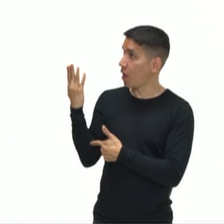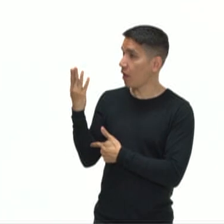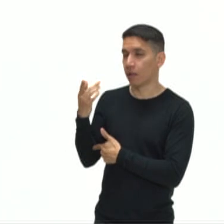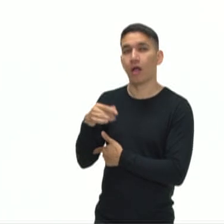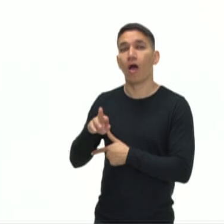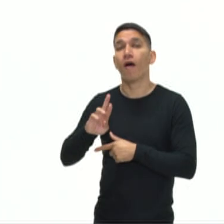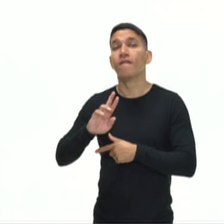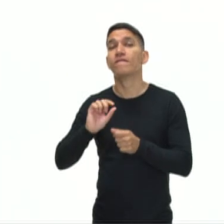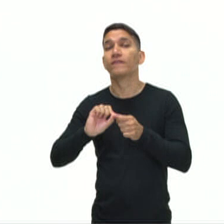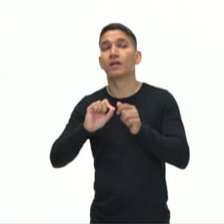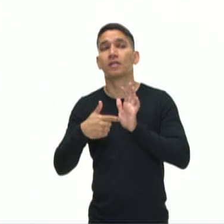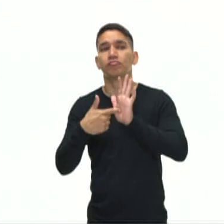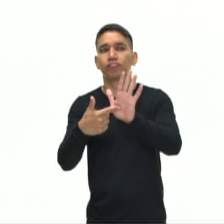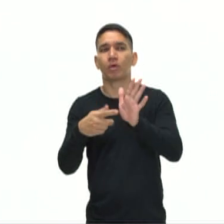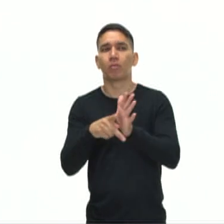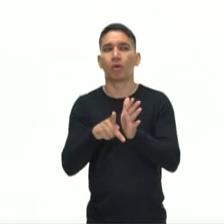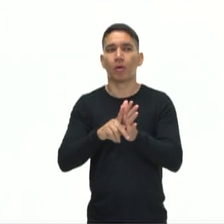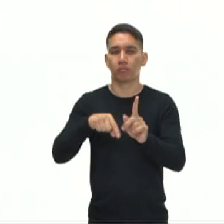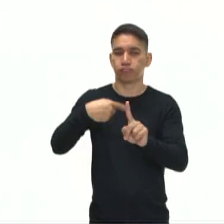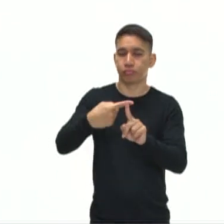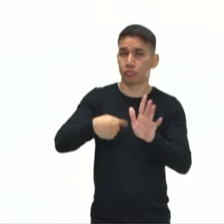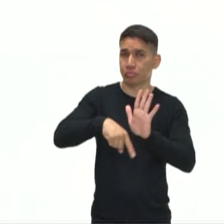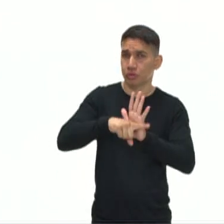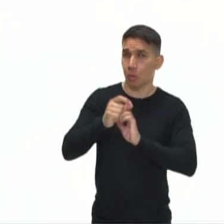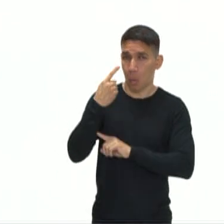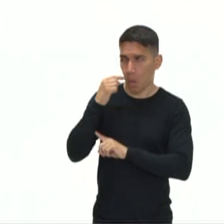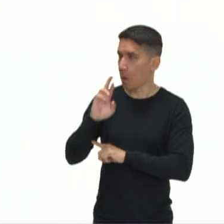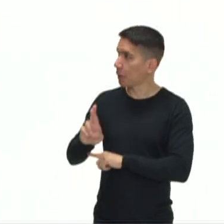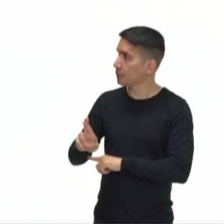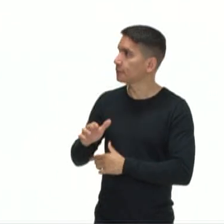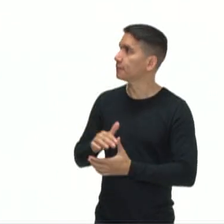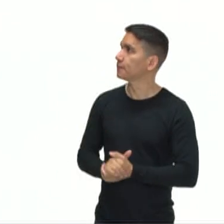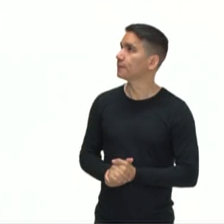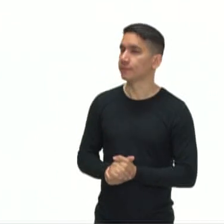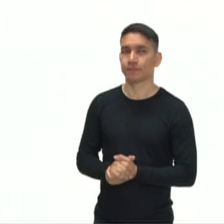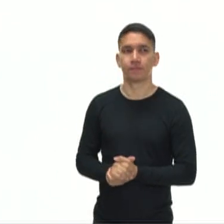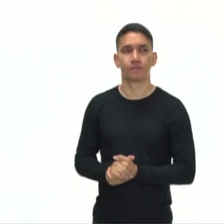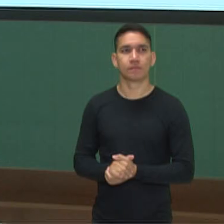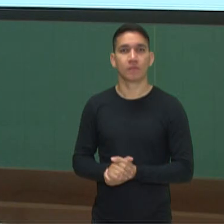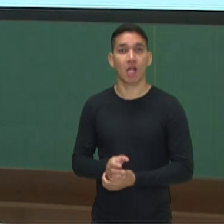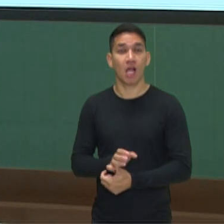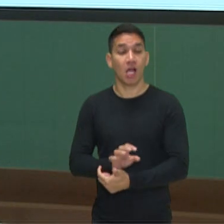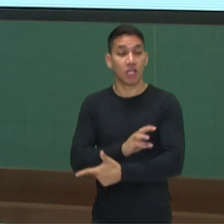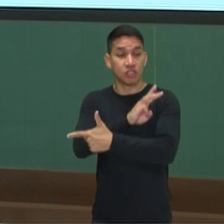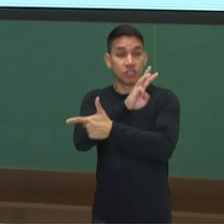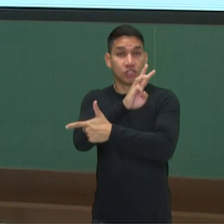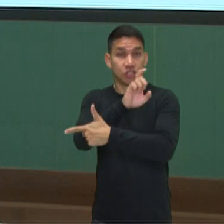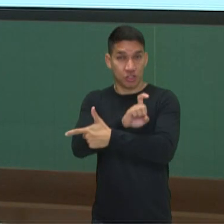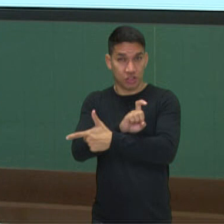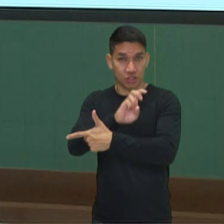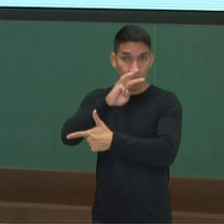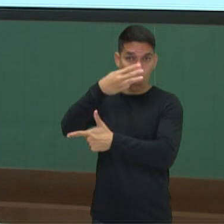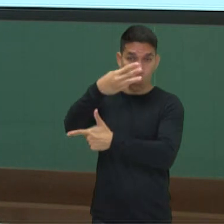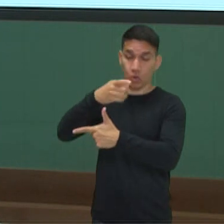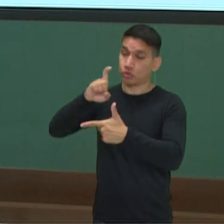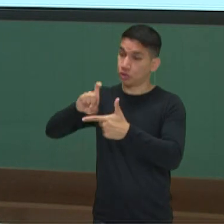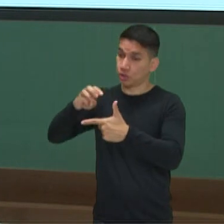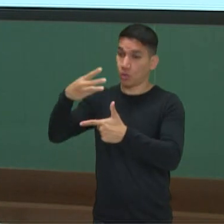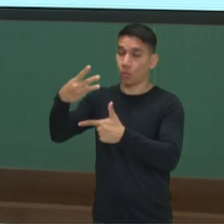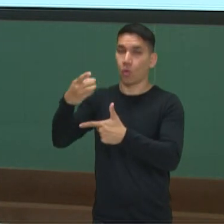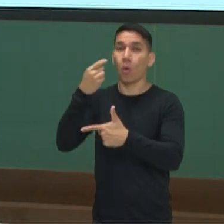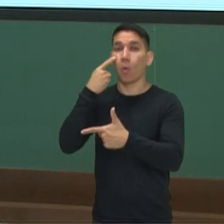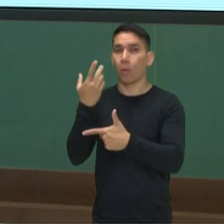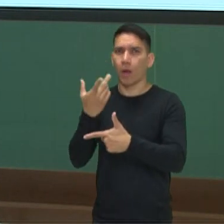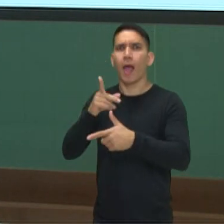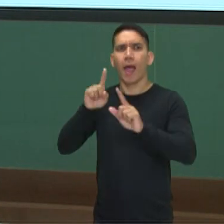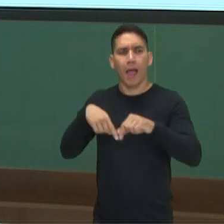tá bom? E x ao cubo dividido por x ao cubo. Tá legal? Essa estrutura de divisão, ela é bem importante. Por